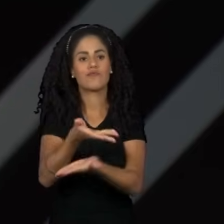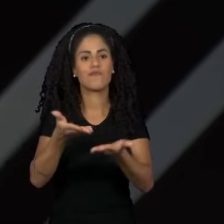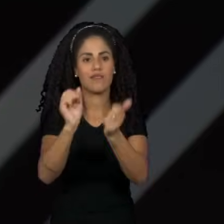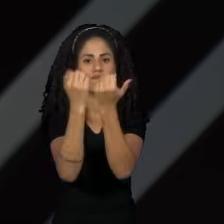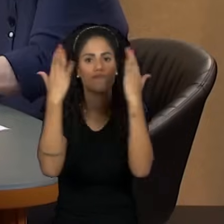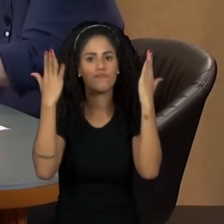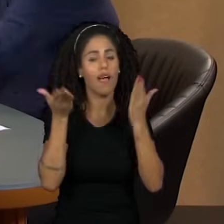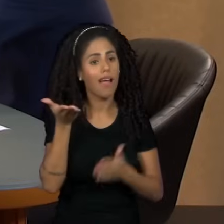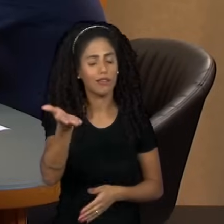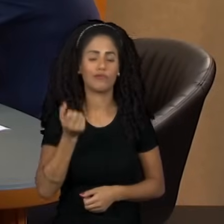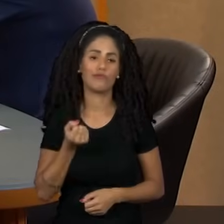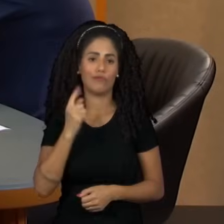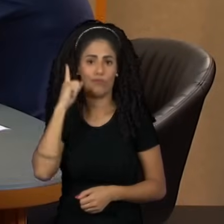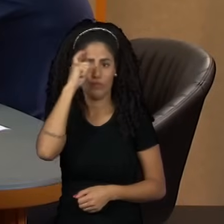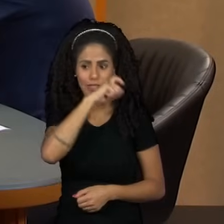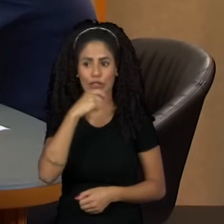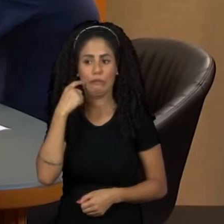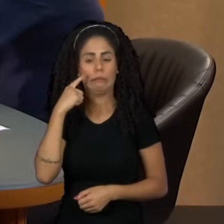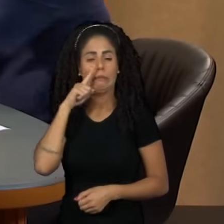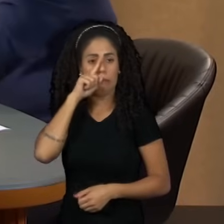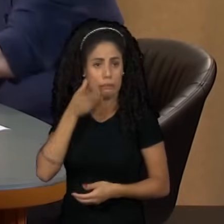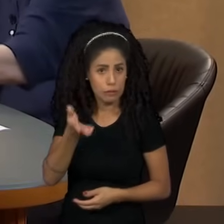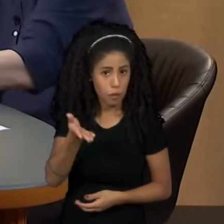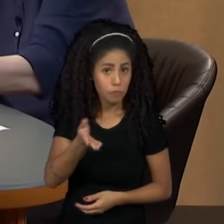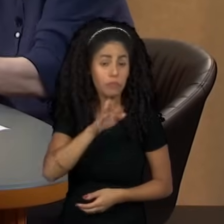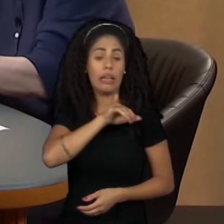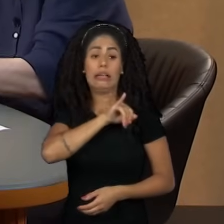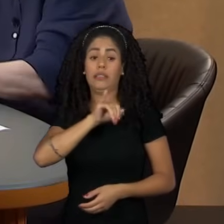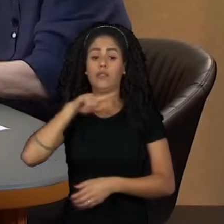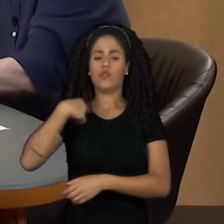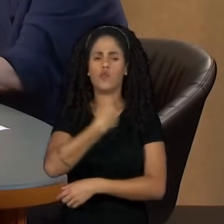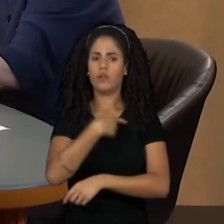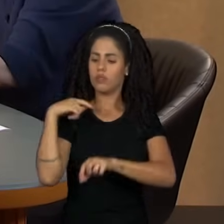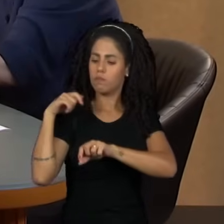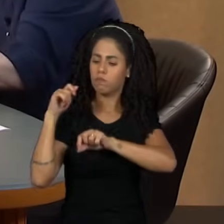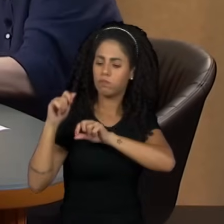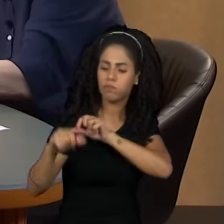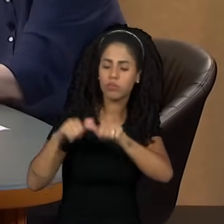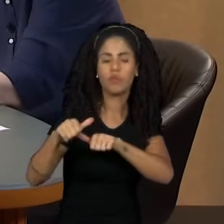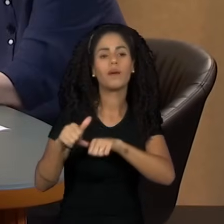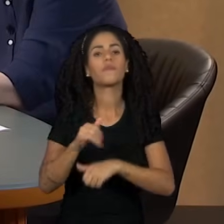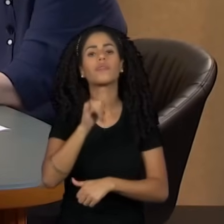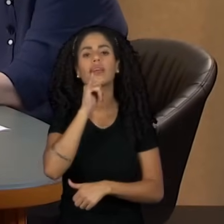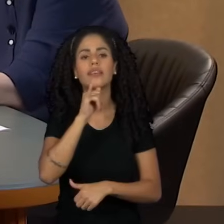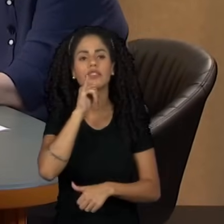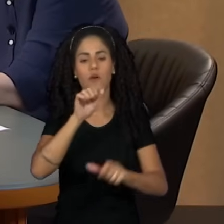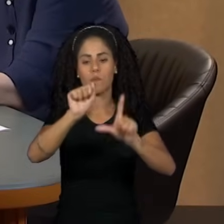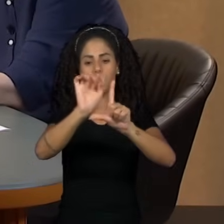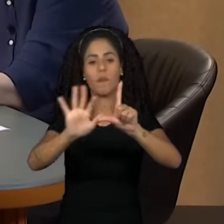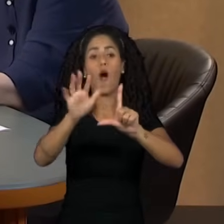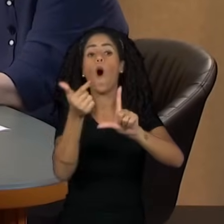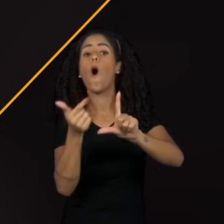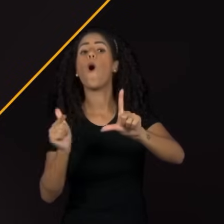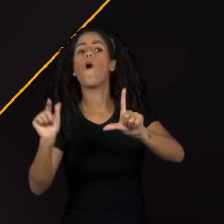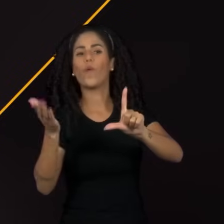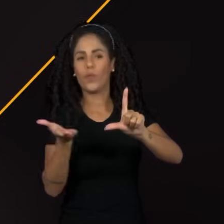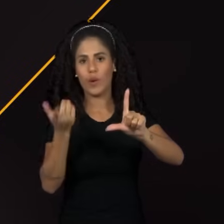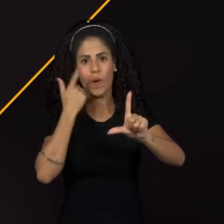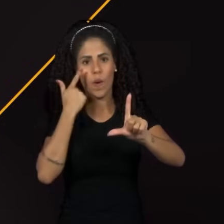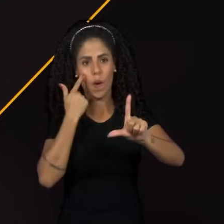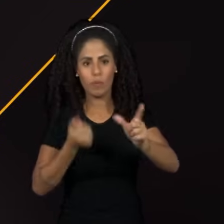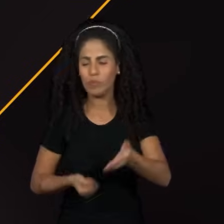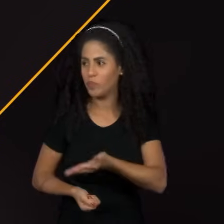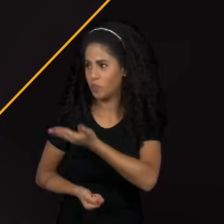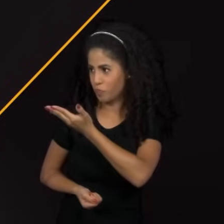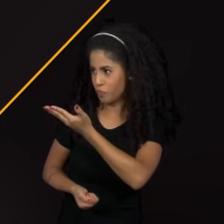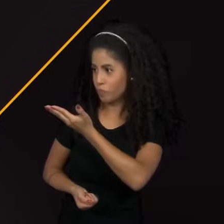suicidal. Se nós mudássemos um pouco, colocássemos acima